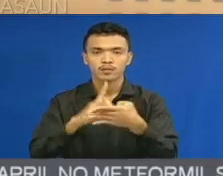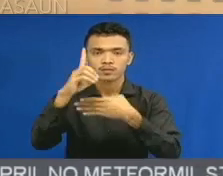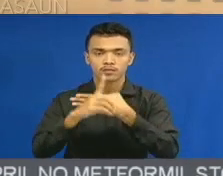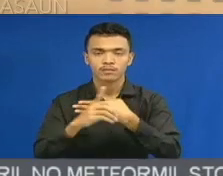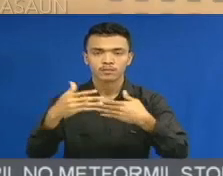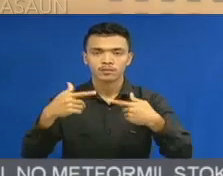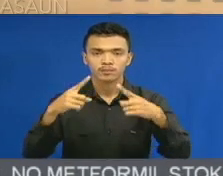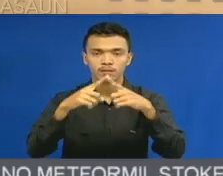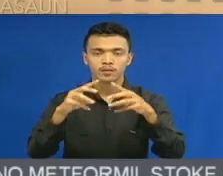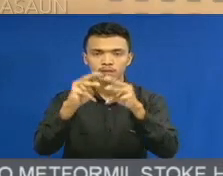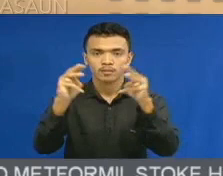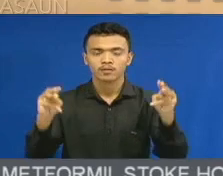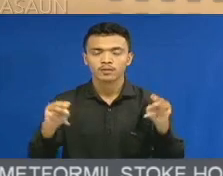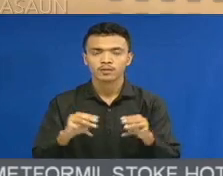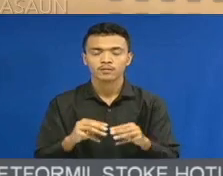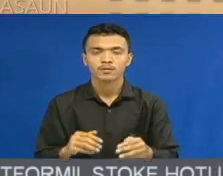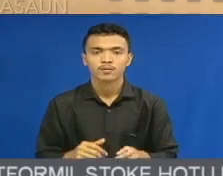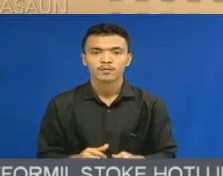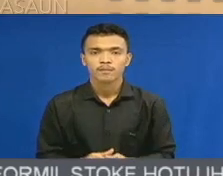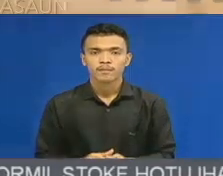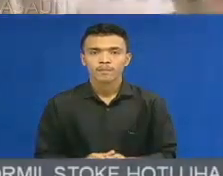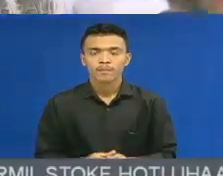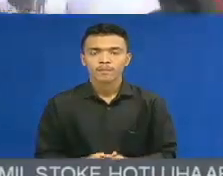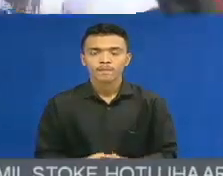desenvolvimento batoiha área rural.